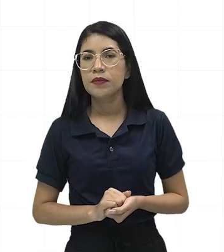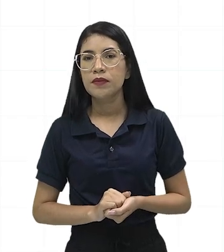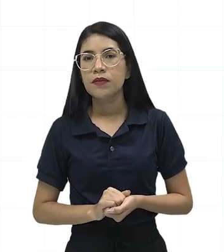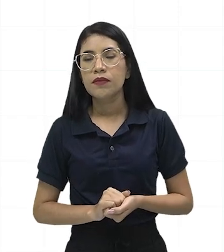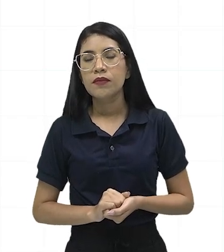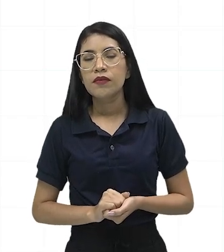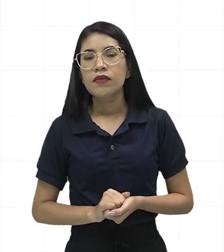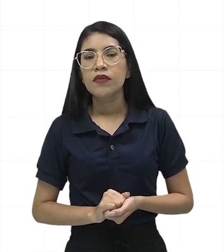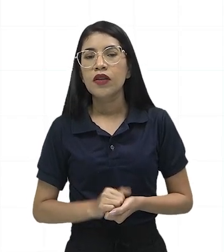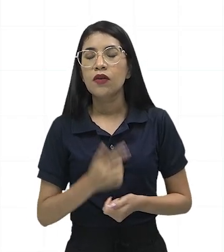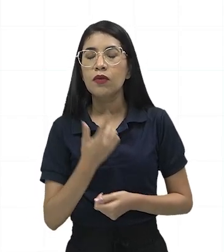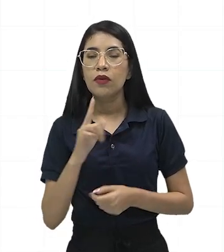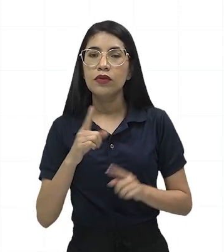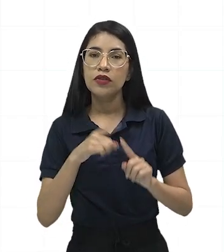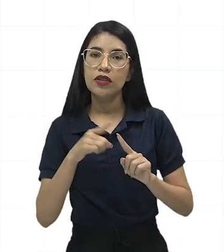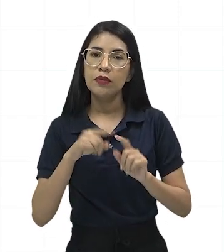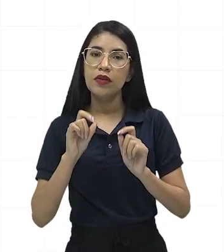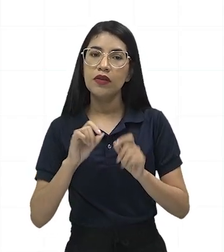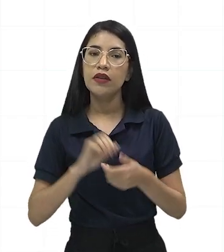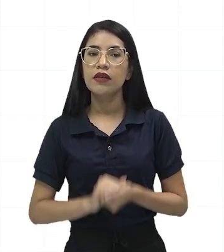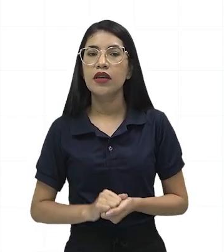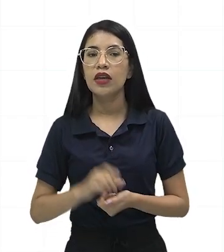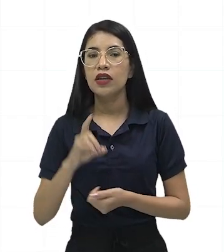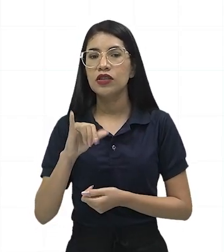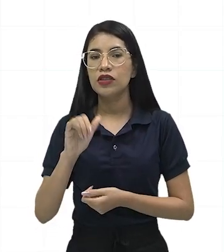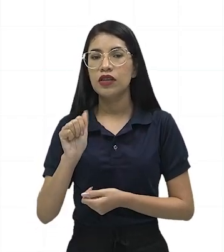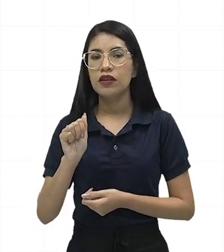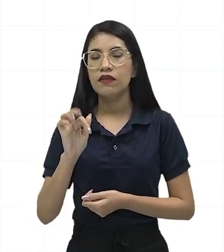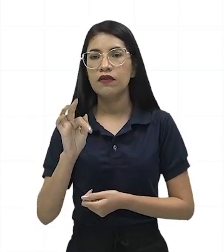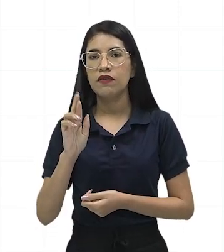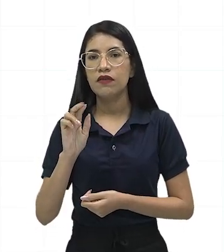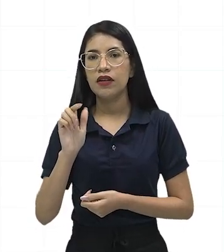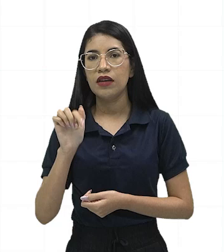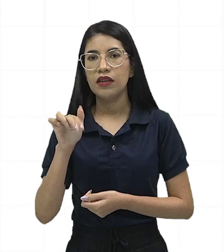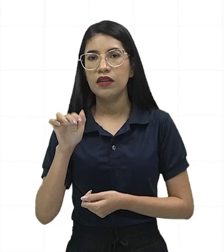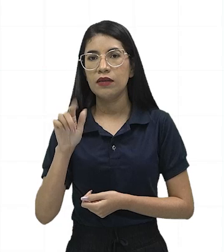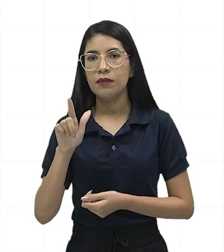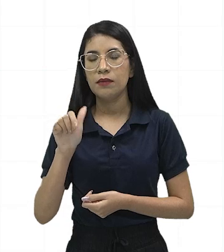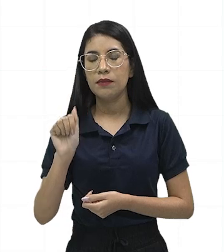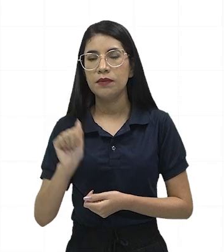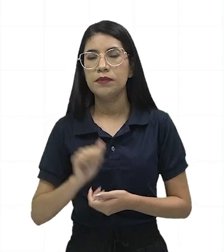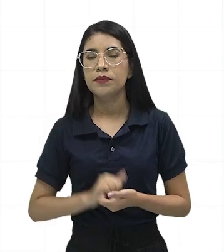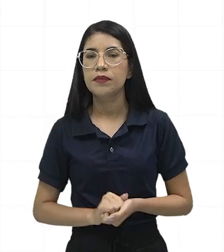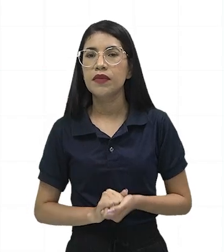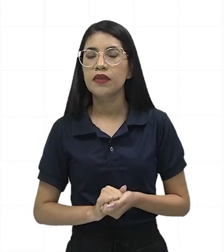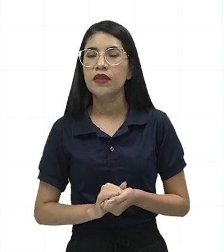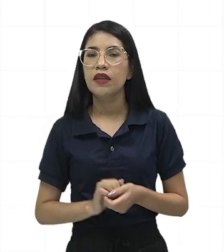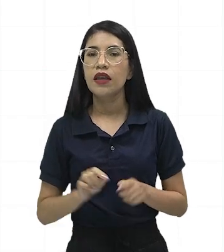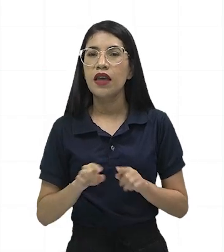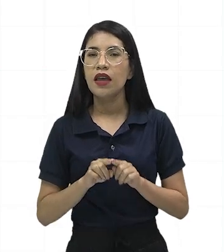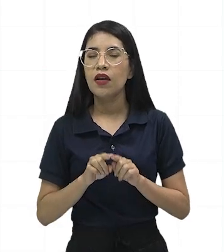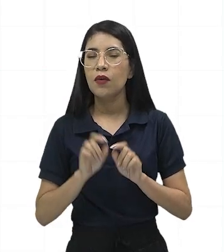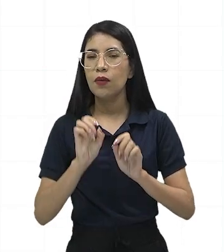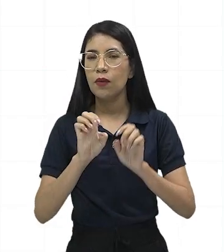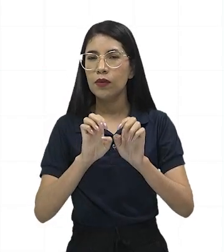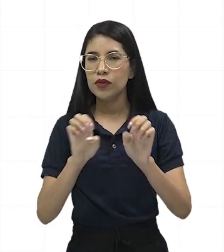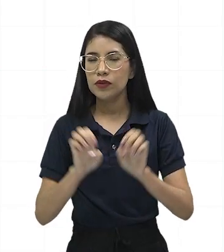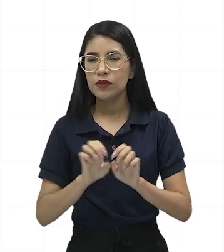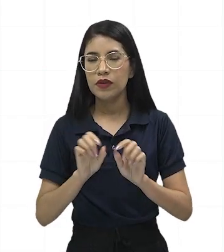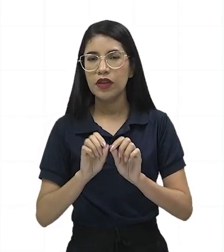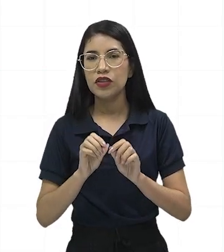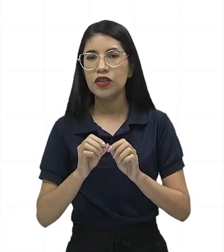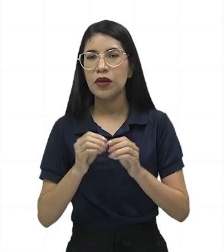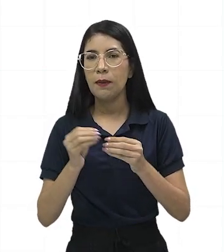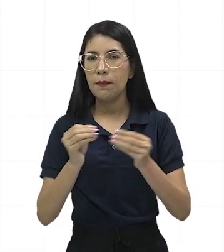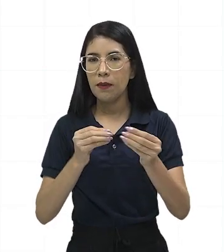que a gente fala é o dispositivo de barreira chamado diafragma. O diafragma é uma estrutura de borracha ou de